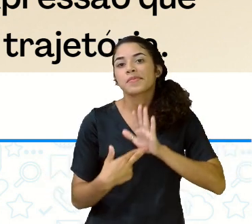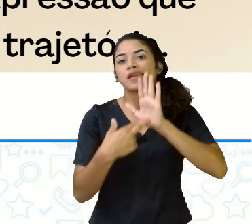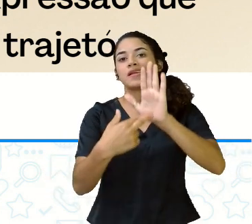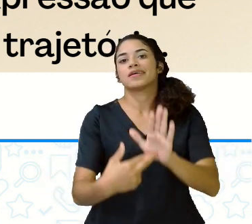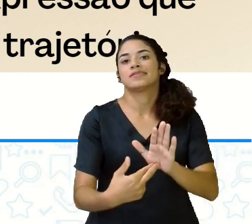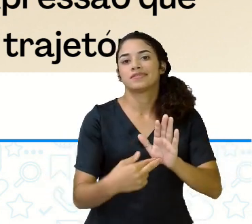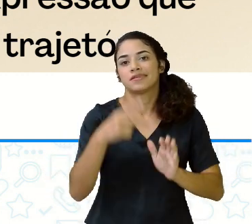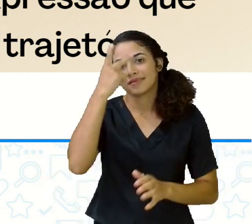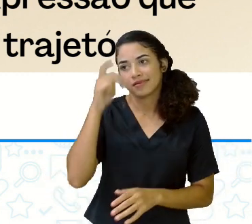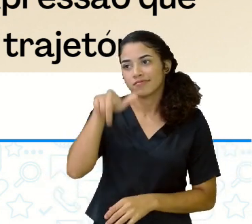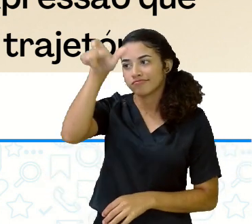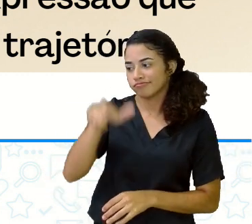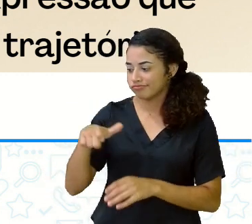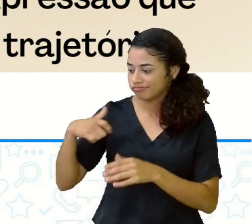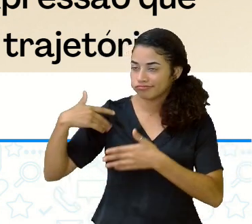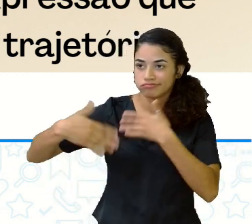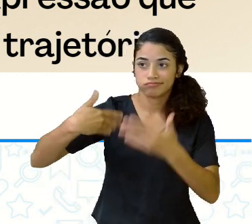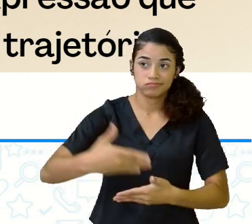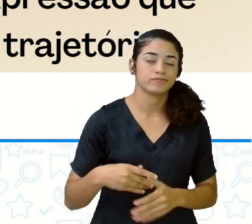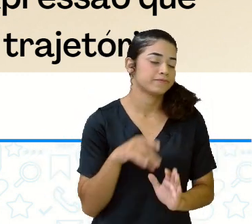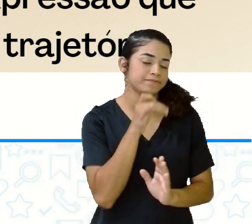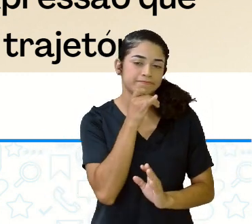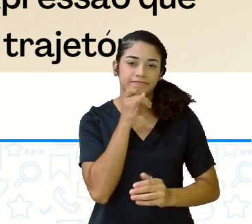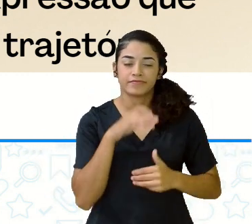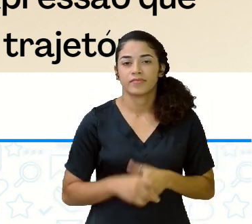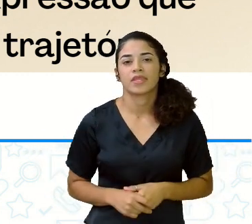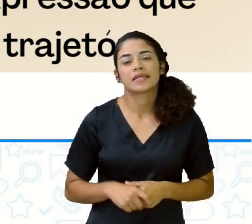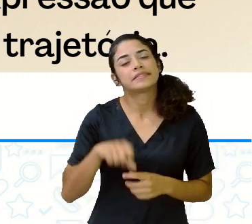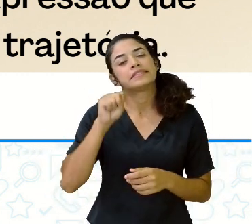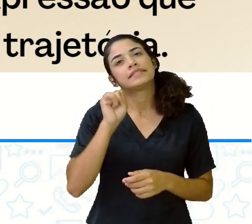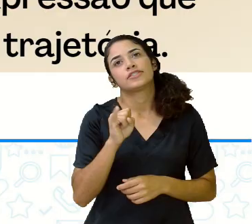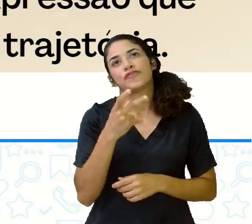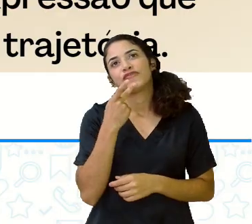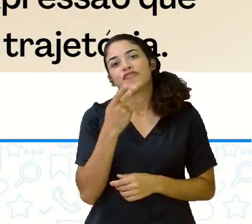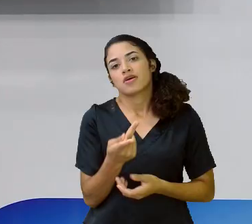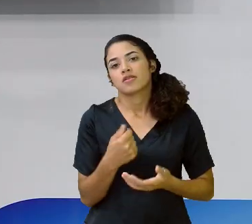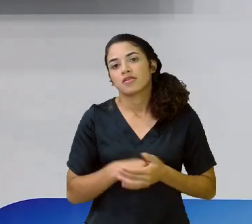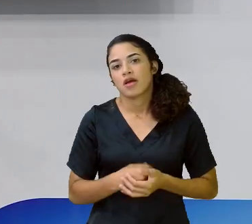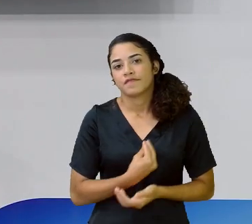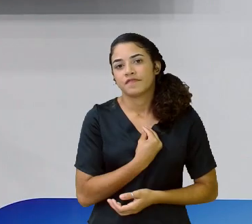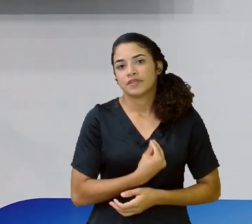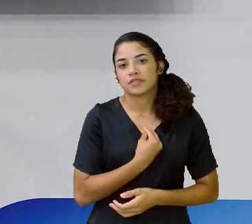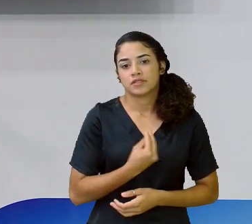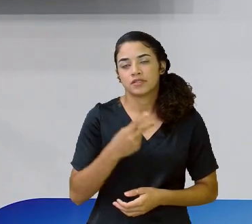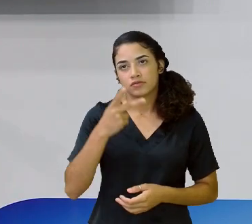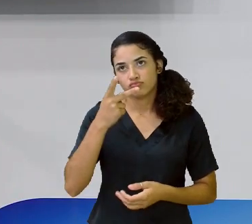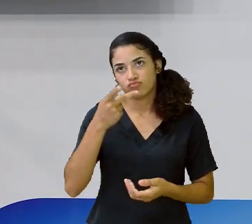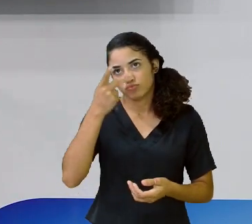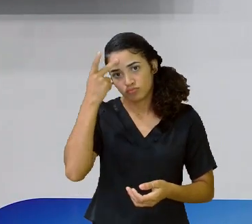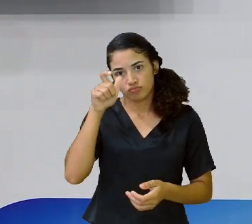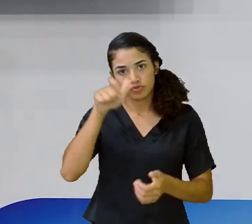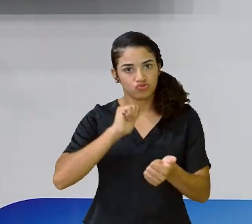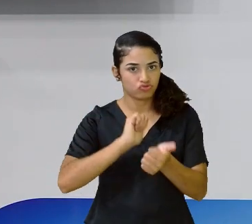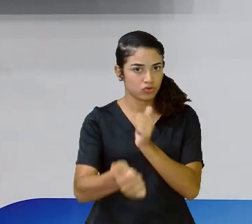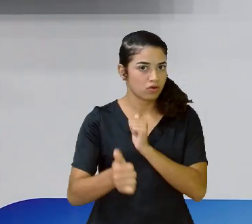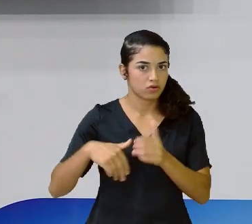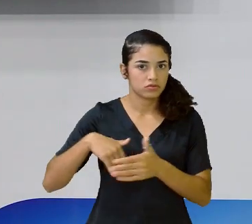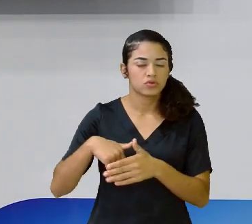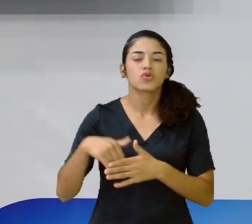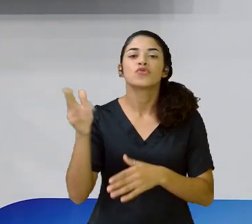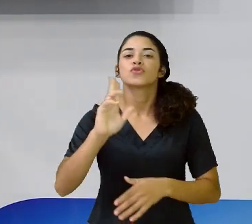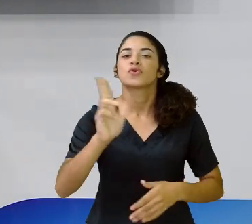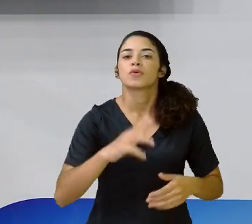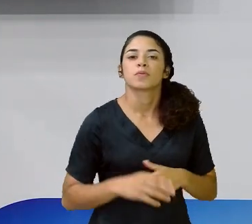a sua trajetória. Por exemplo, se eu fosse falar sobre a vida de um jogador, diga aí o nome de um